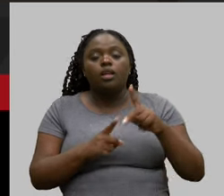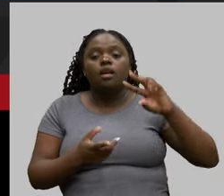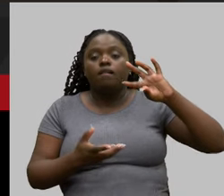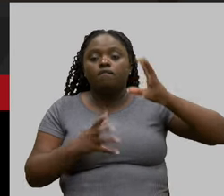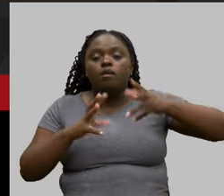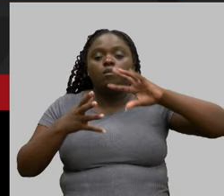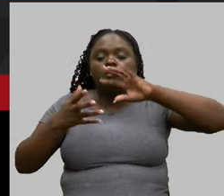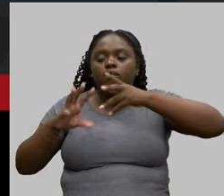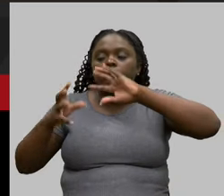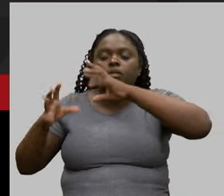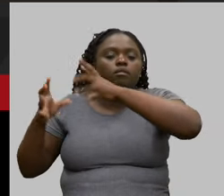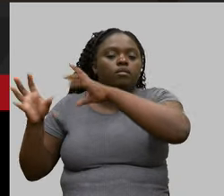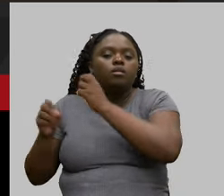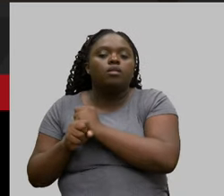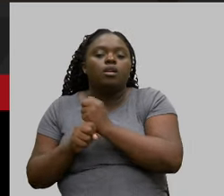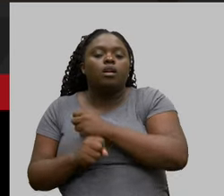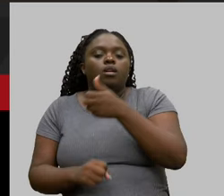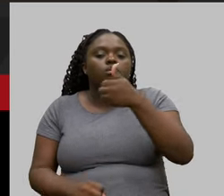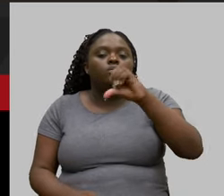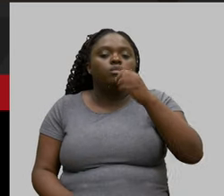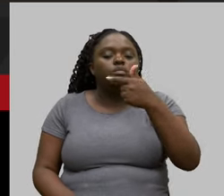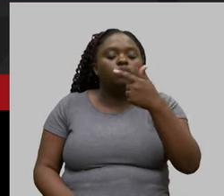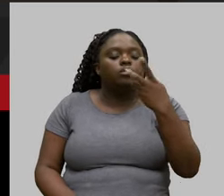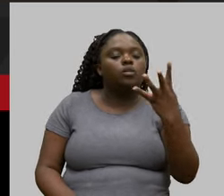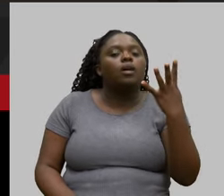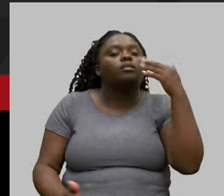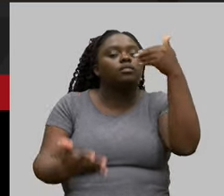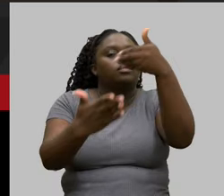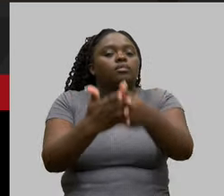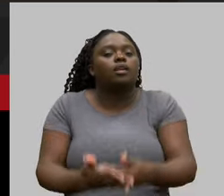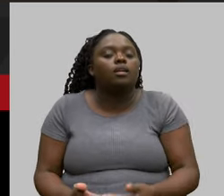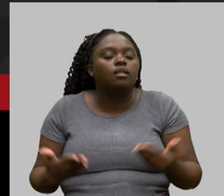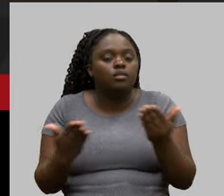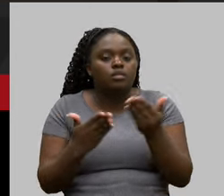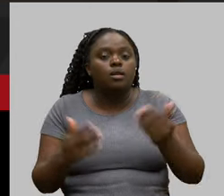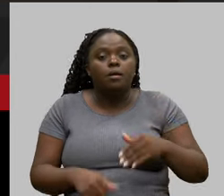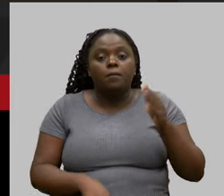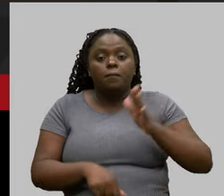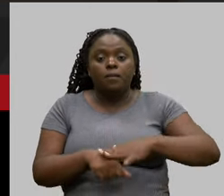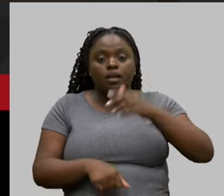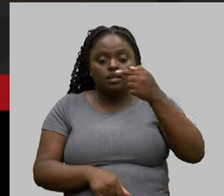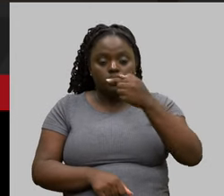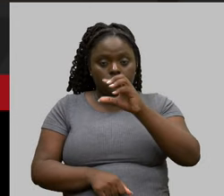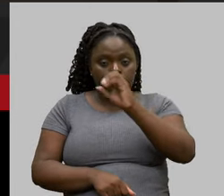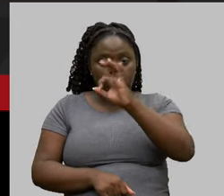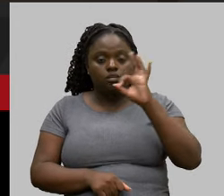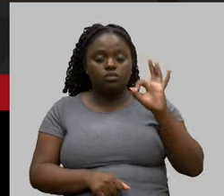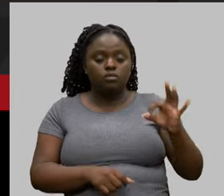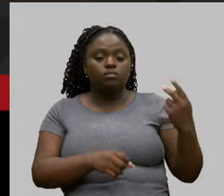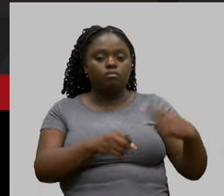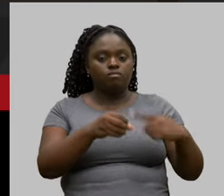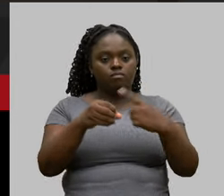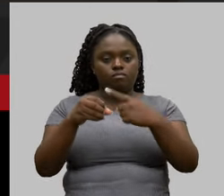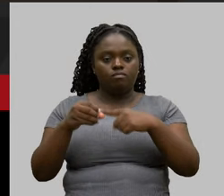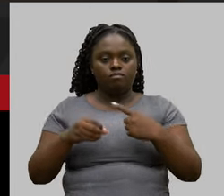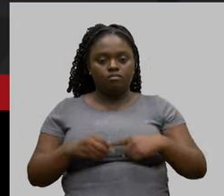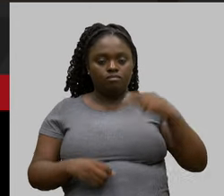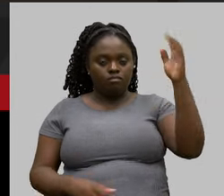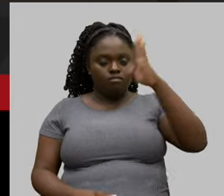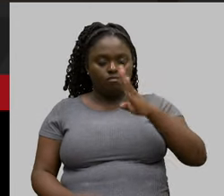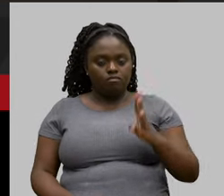1924 quando ela foi instituída em mais de 70% dos Municípios brasileiros os